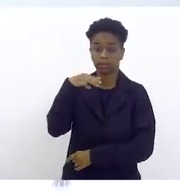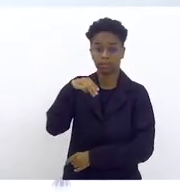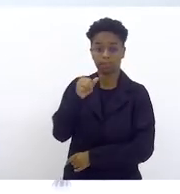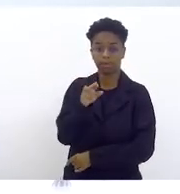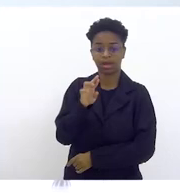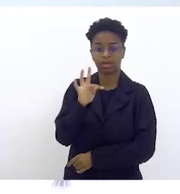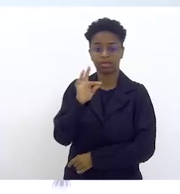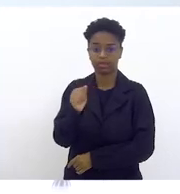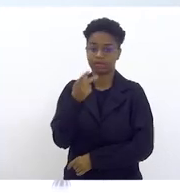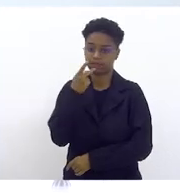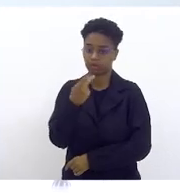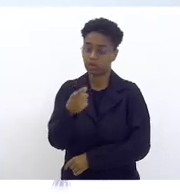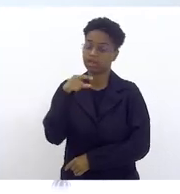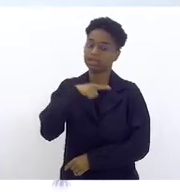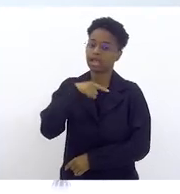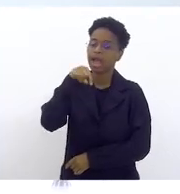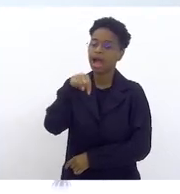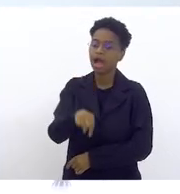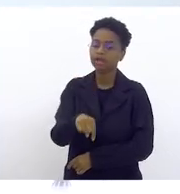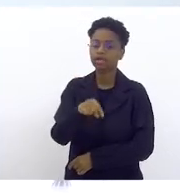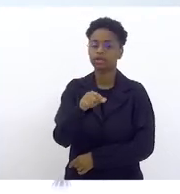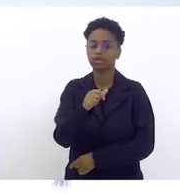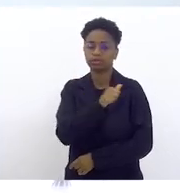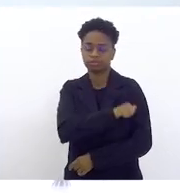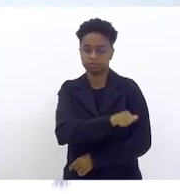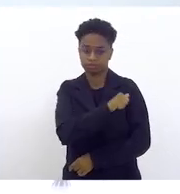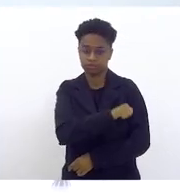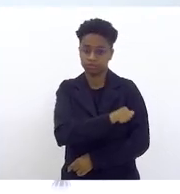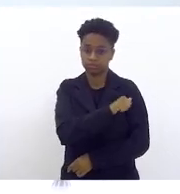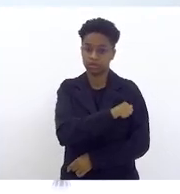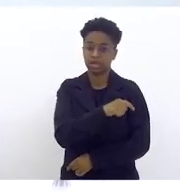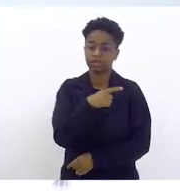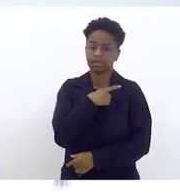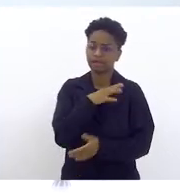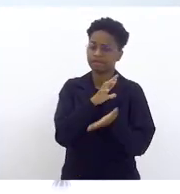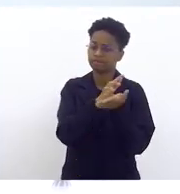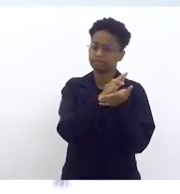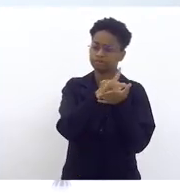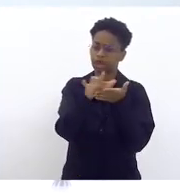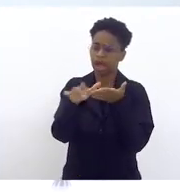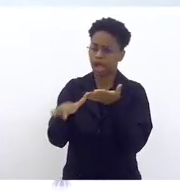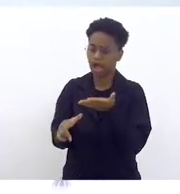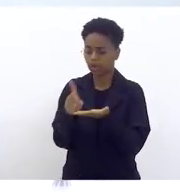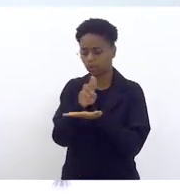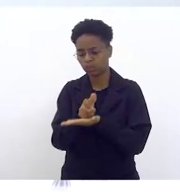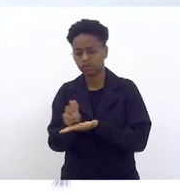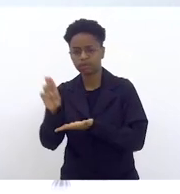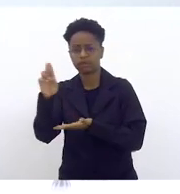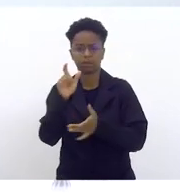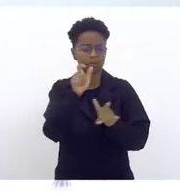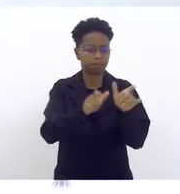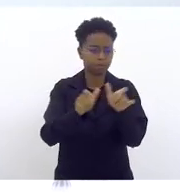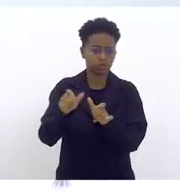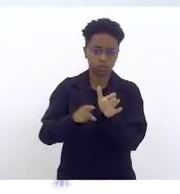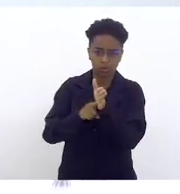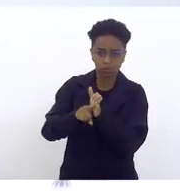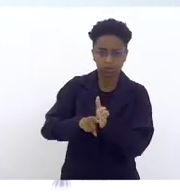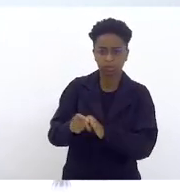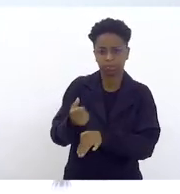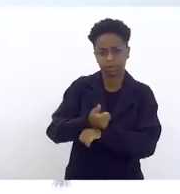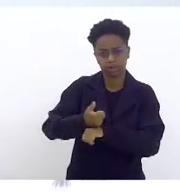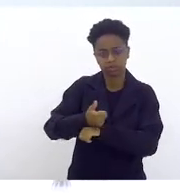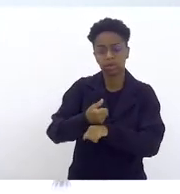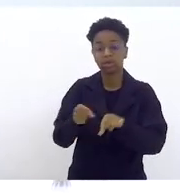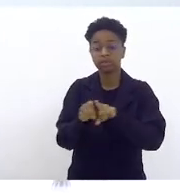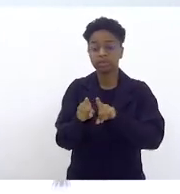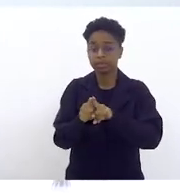Rocha também a gente tem aqui no estado do Rio uma densidade de Universidade de pesquisadores e pesquisadoras e para